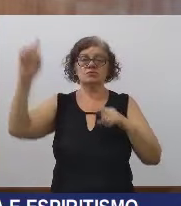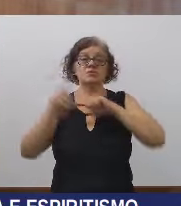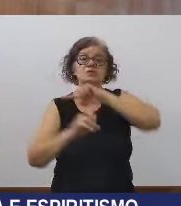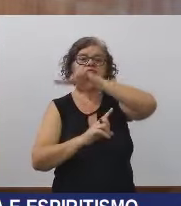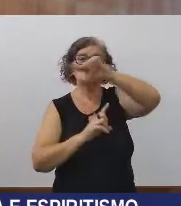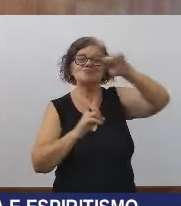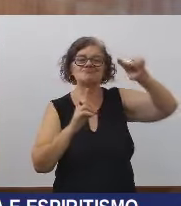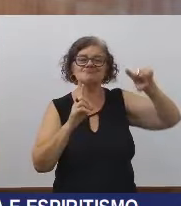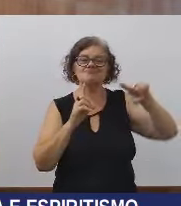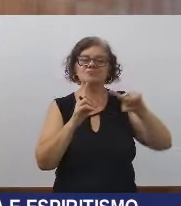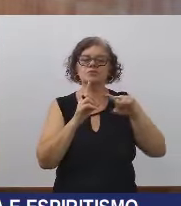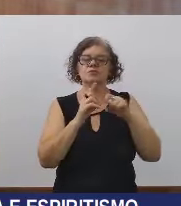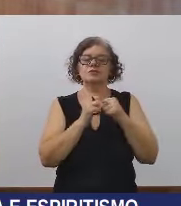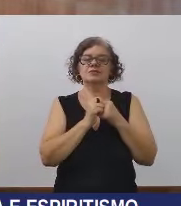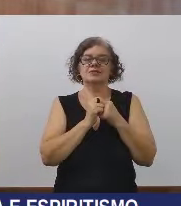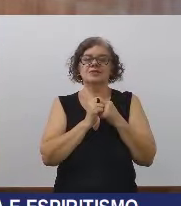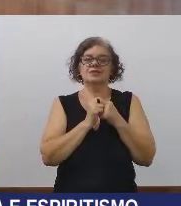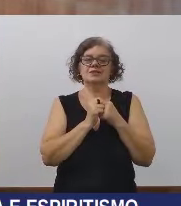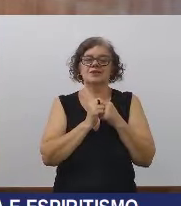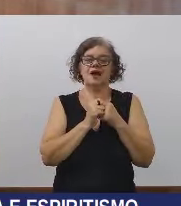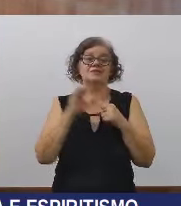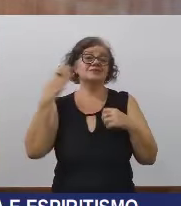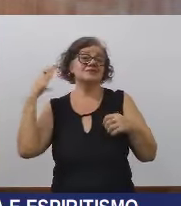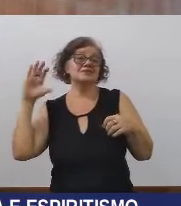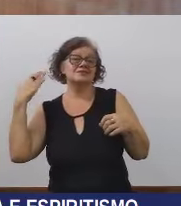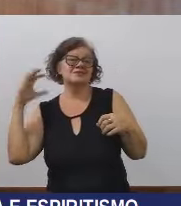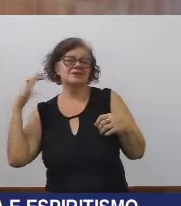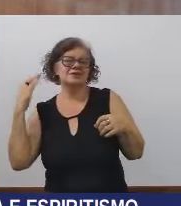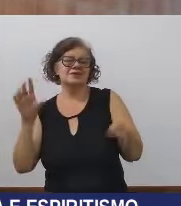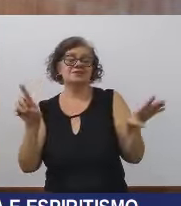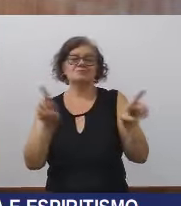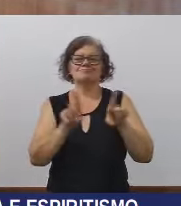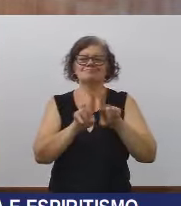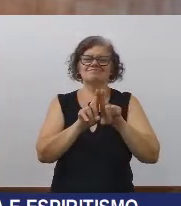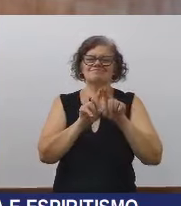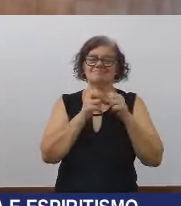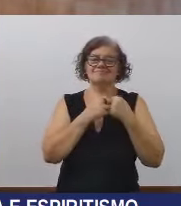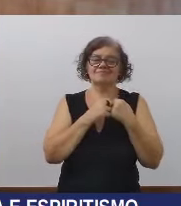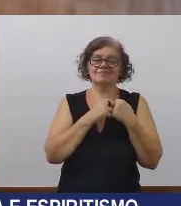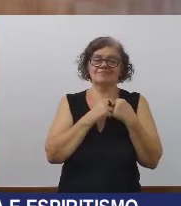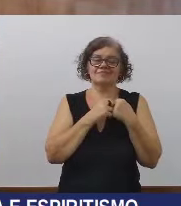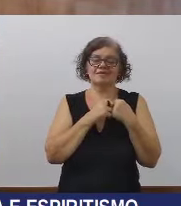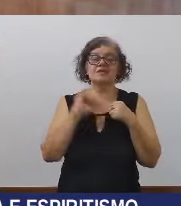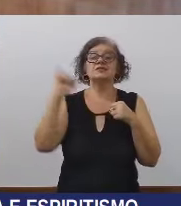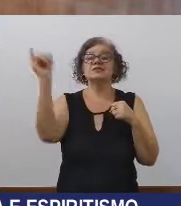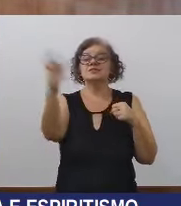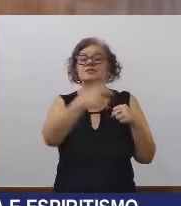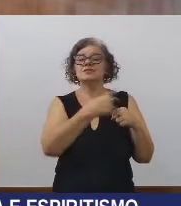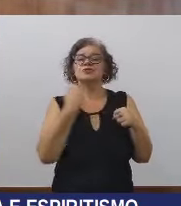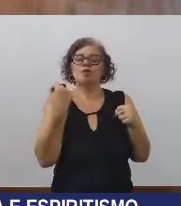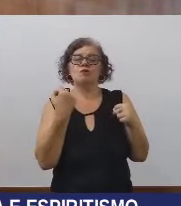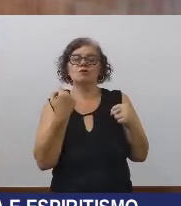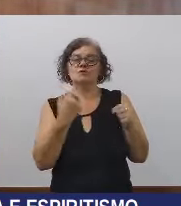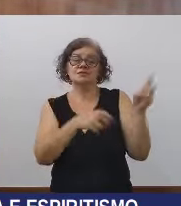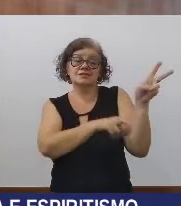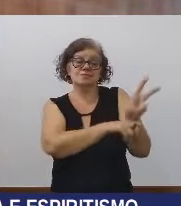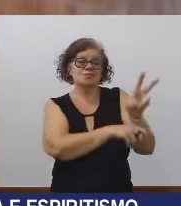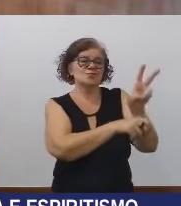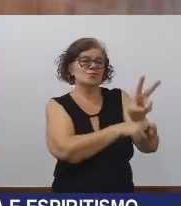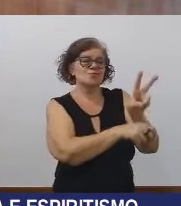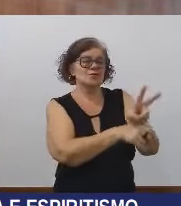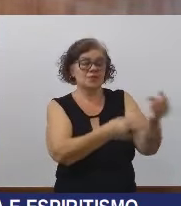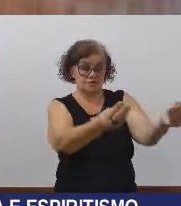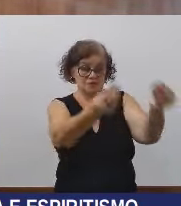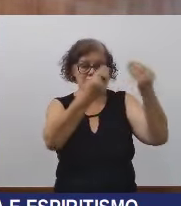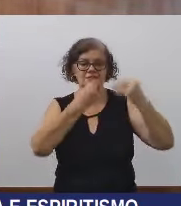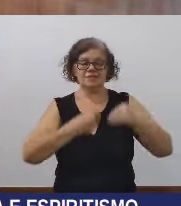sua totalidade. Que dirá a ciência? Ora, se nós cuidarmos de